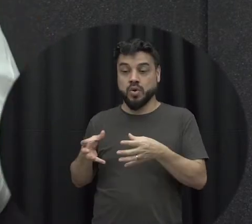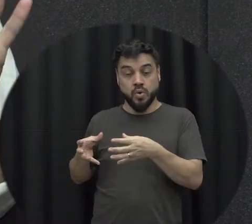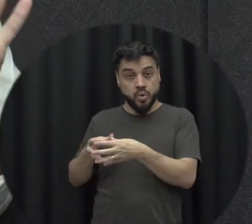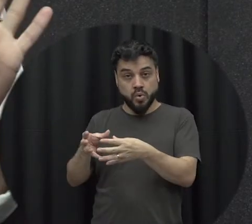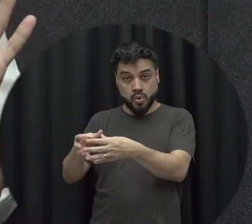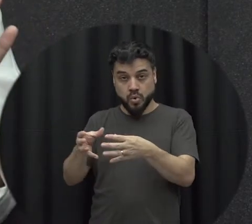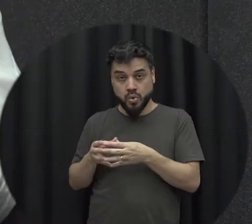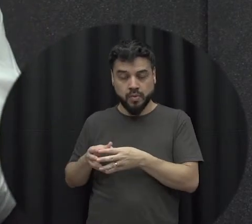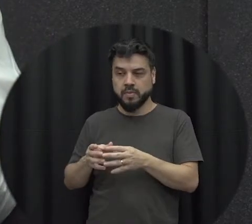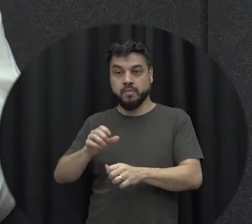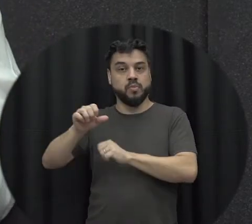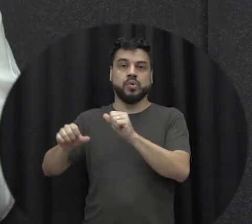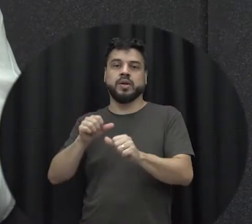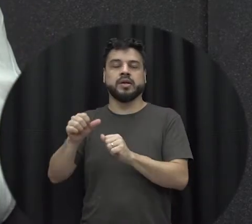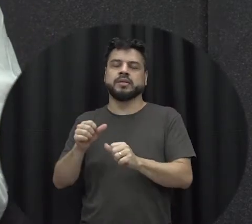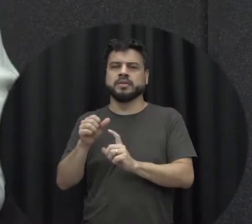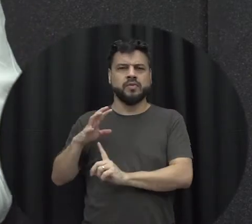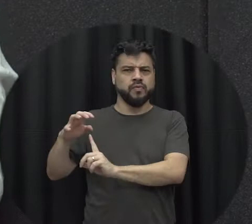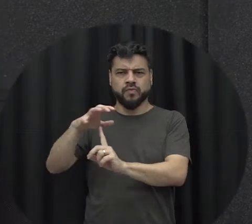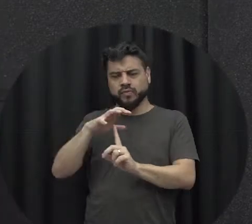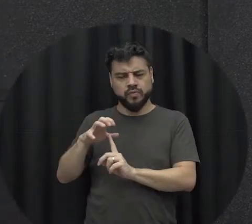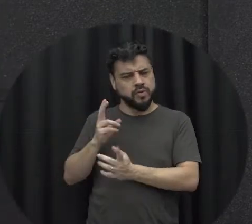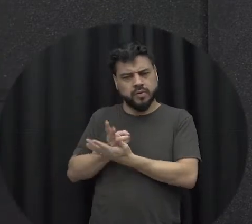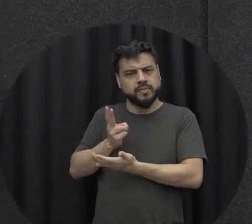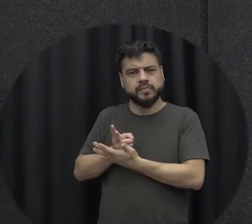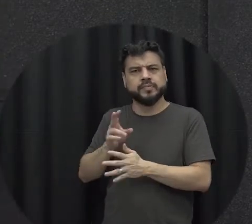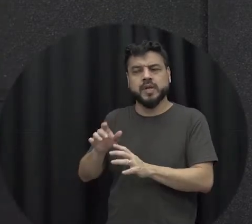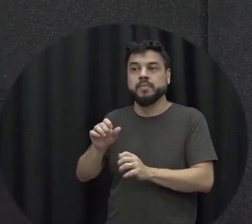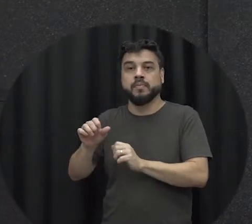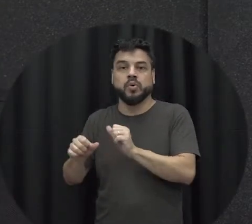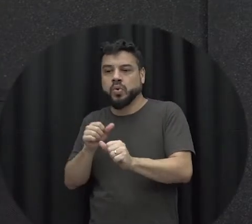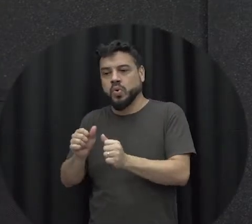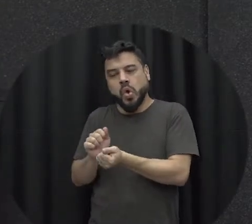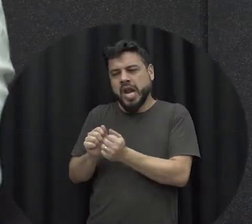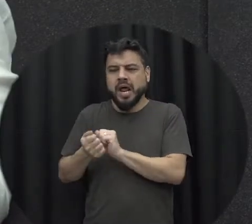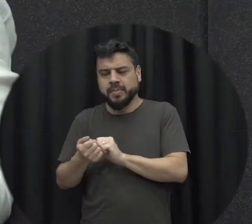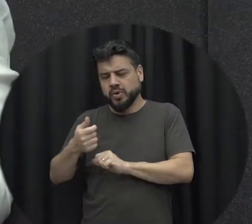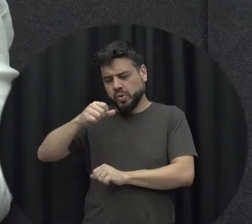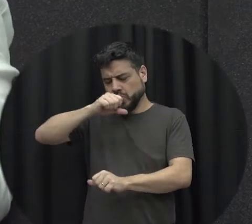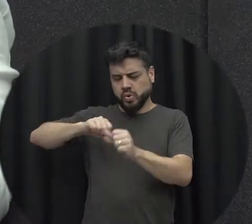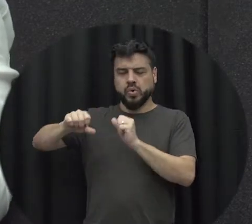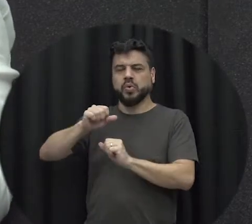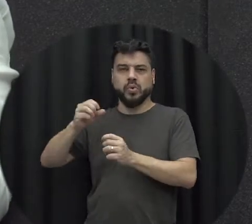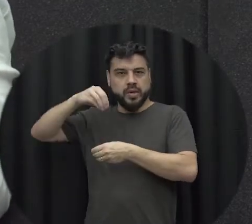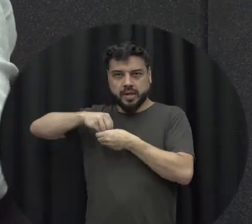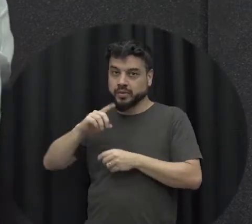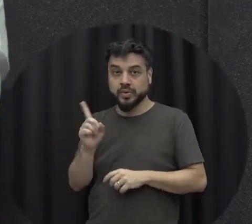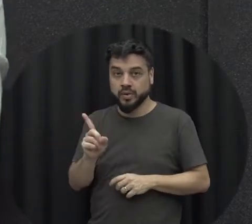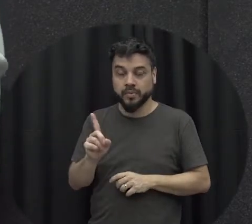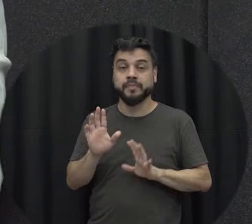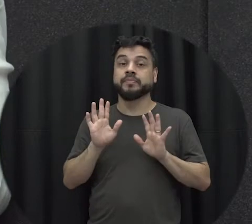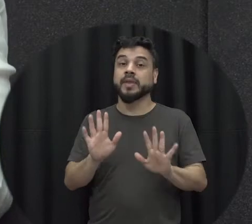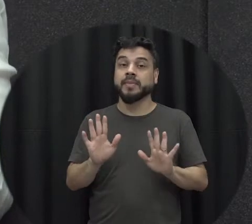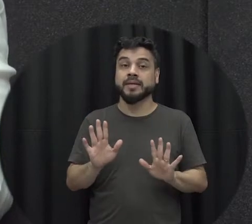comunidade, estatisticamente, assim, pensando, né? Não mudou de A para B quando colocou o agrotóxico. Mas quando a gente